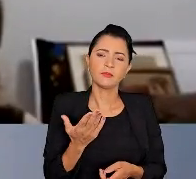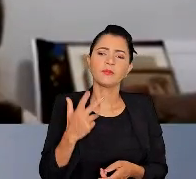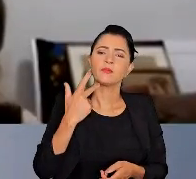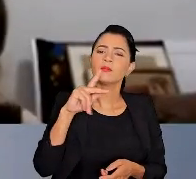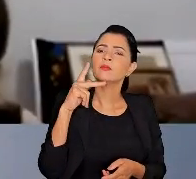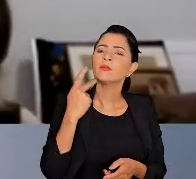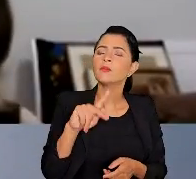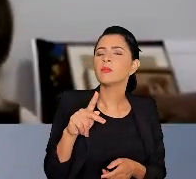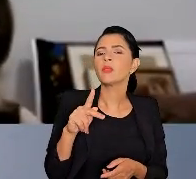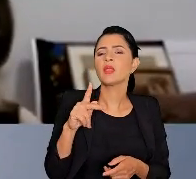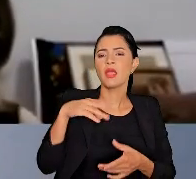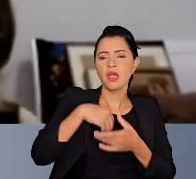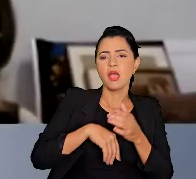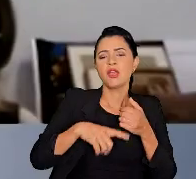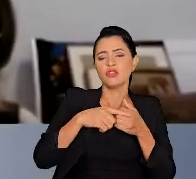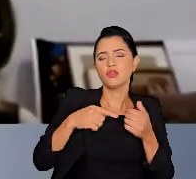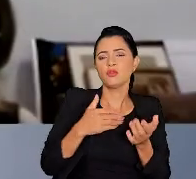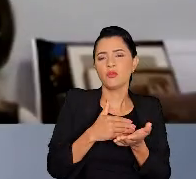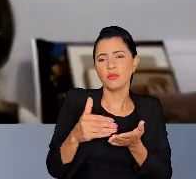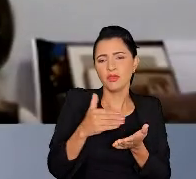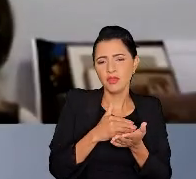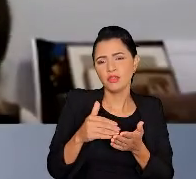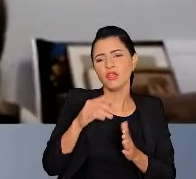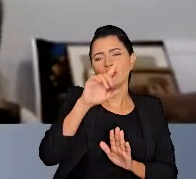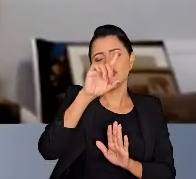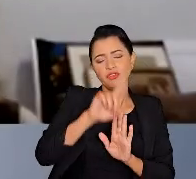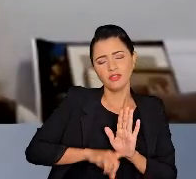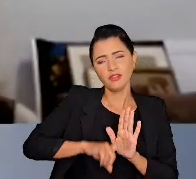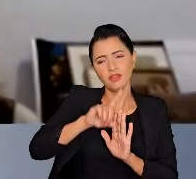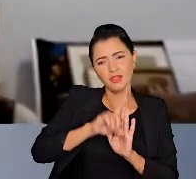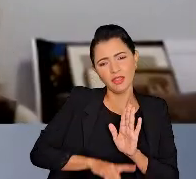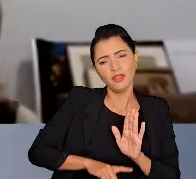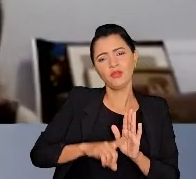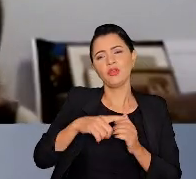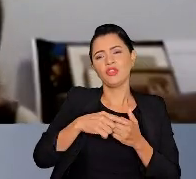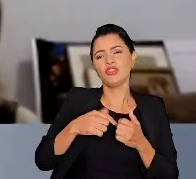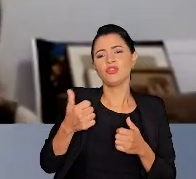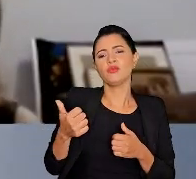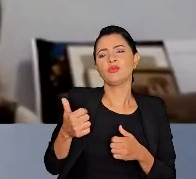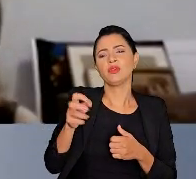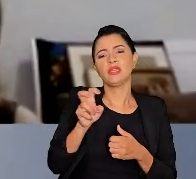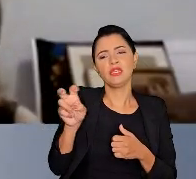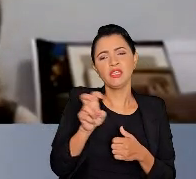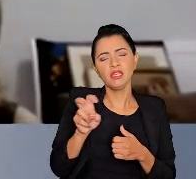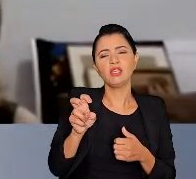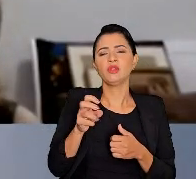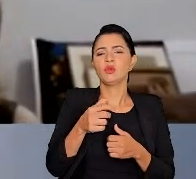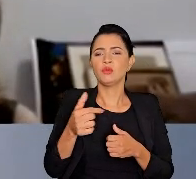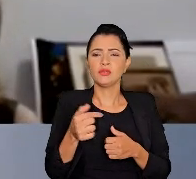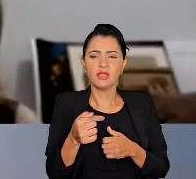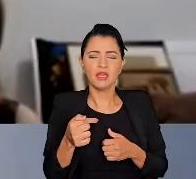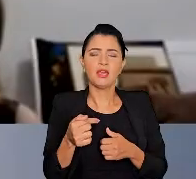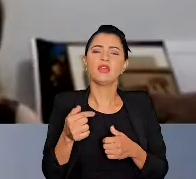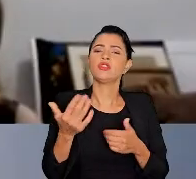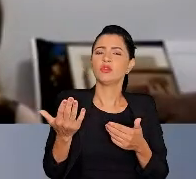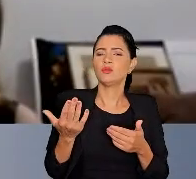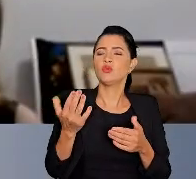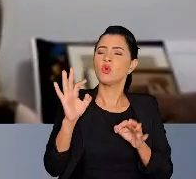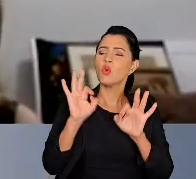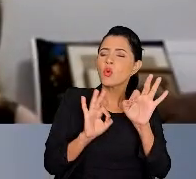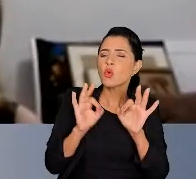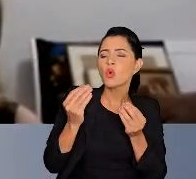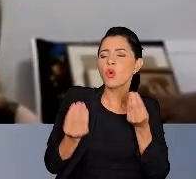nos seus artigos iniciais, nos direitos do artigo 5º, nos direitos do artigo 7º, na forma de